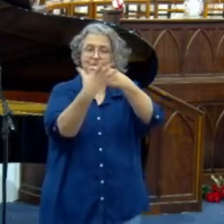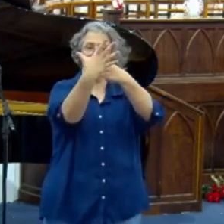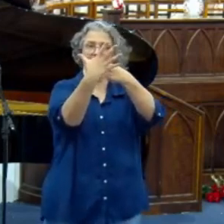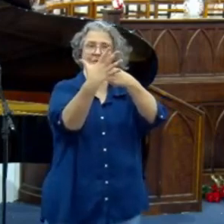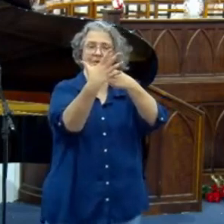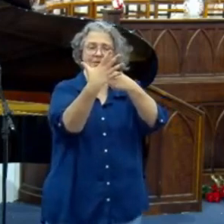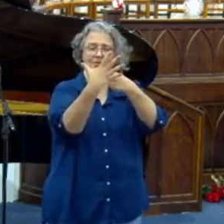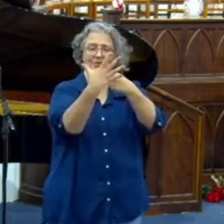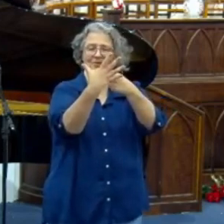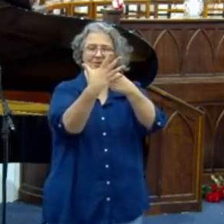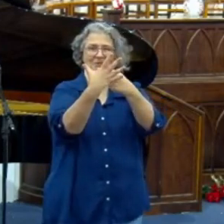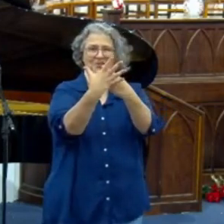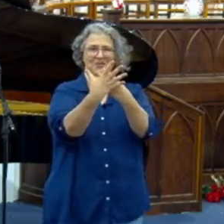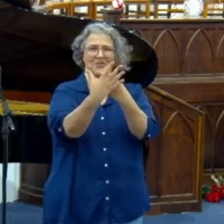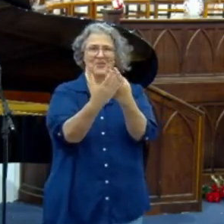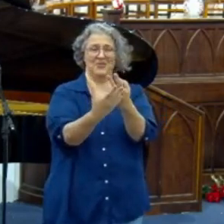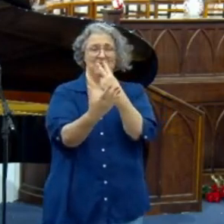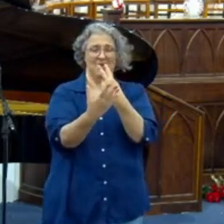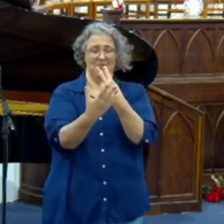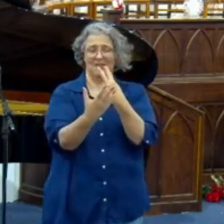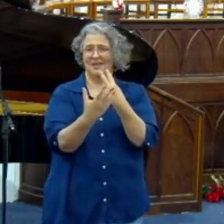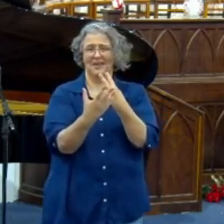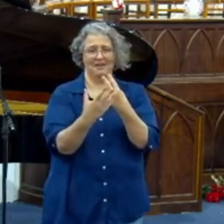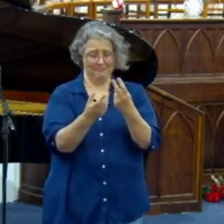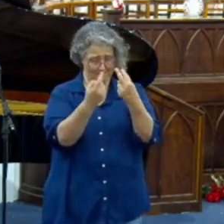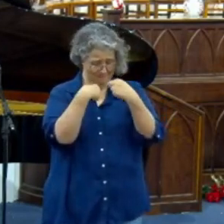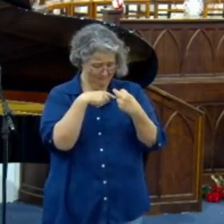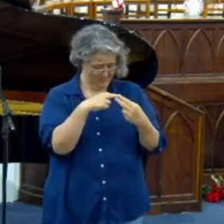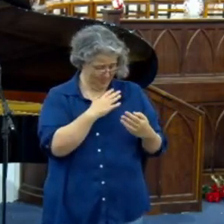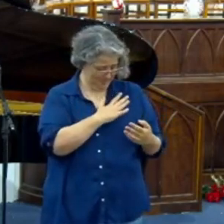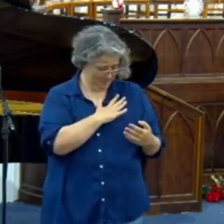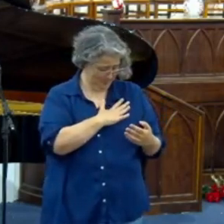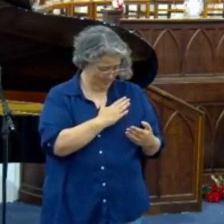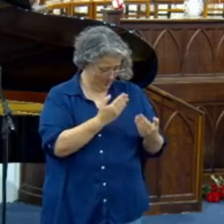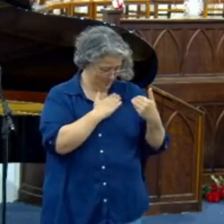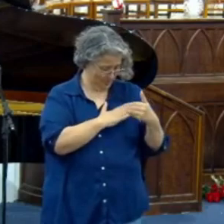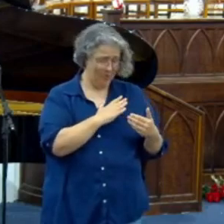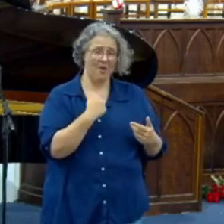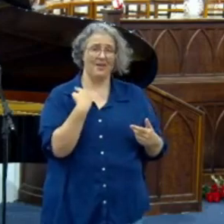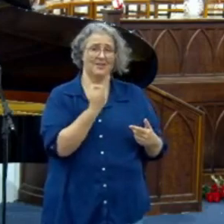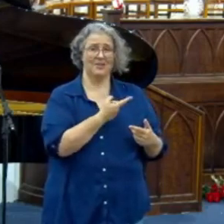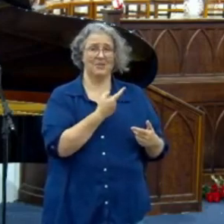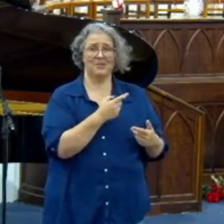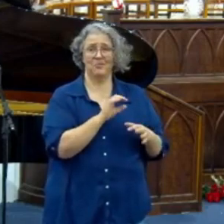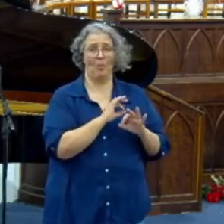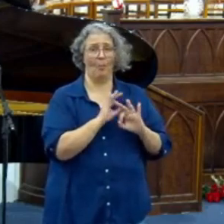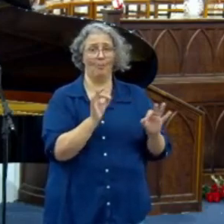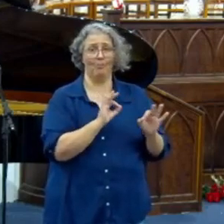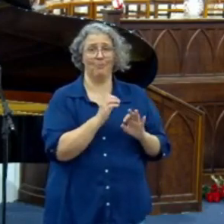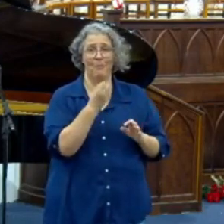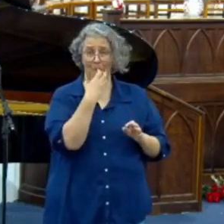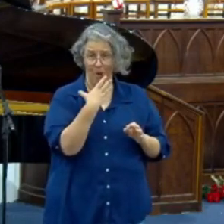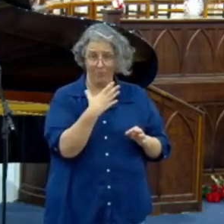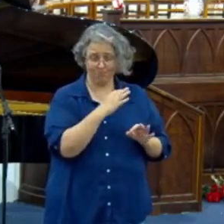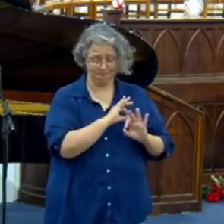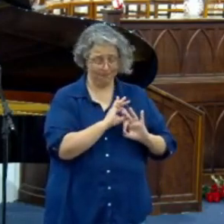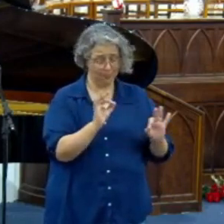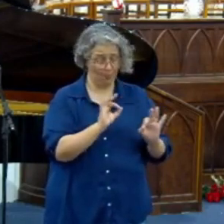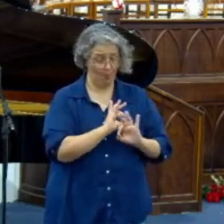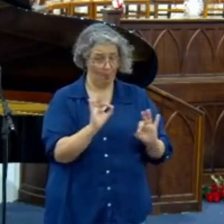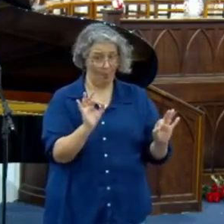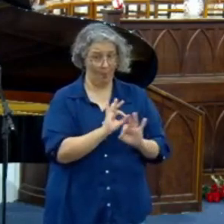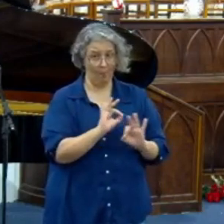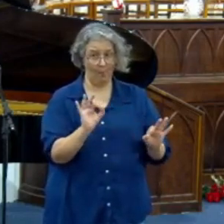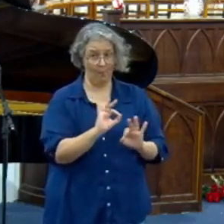nós é bom, exceto o que provém de Deus. O que eu tenho de bom, então, dentro de mim? O